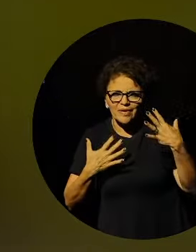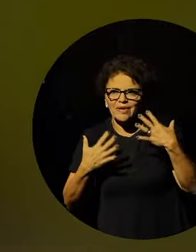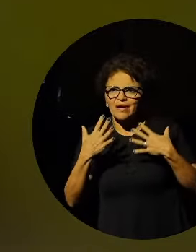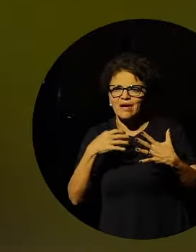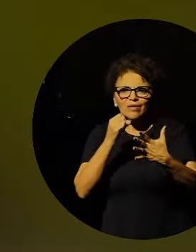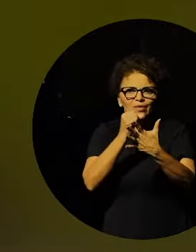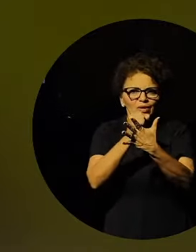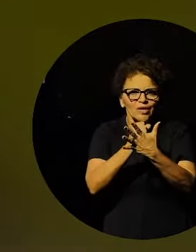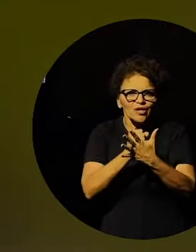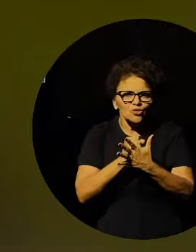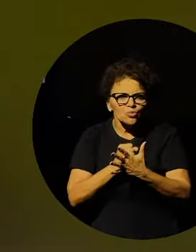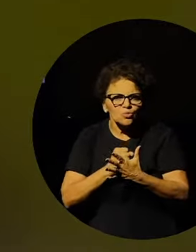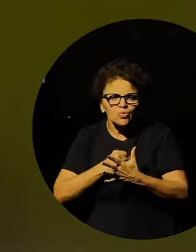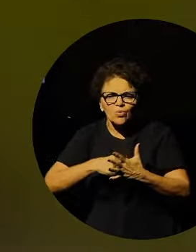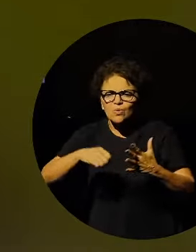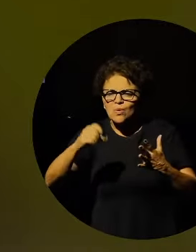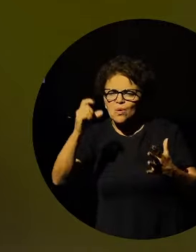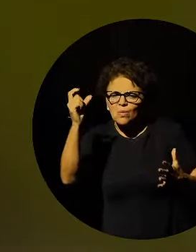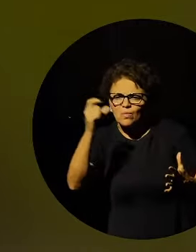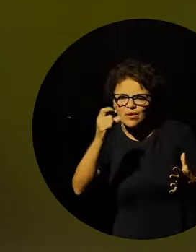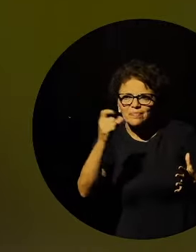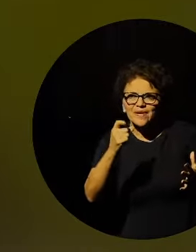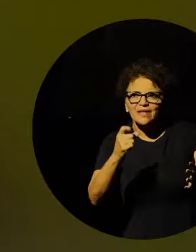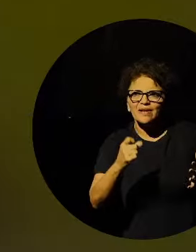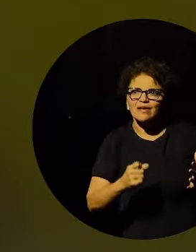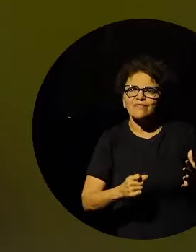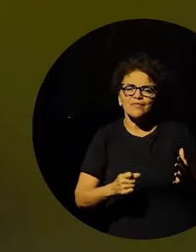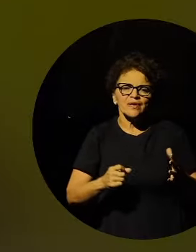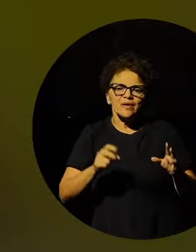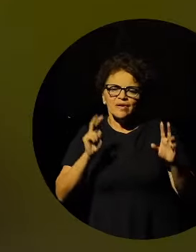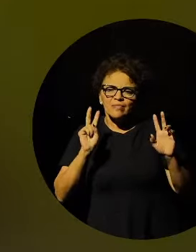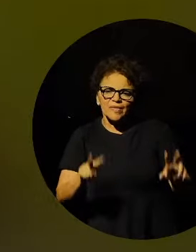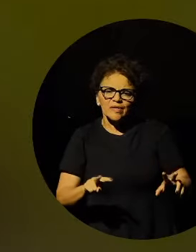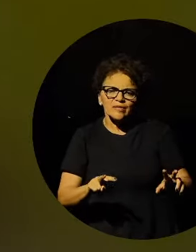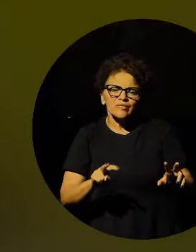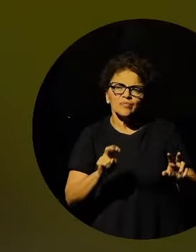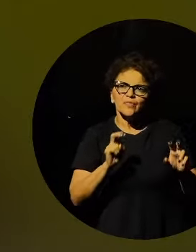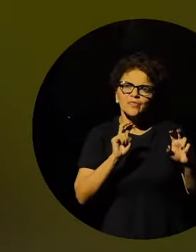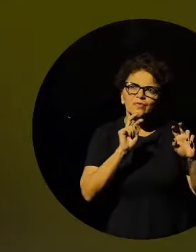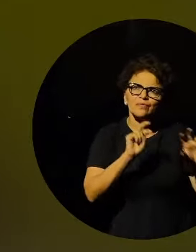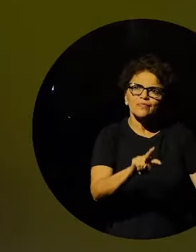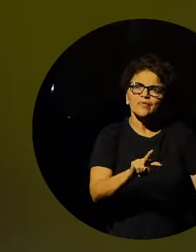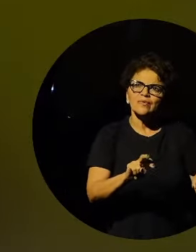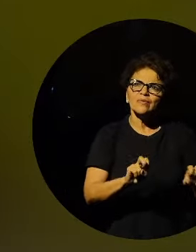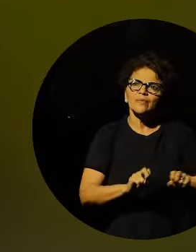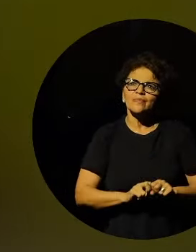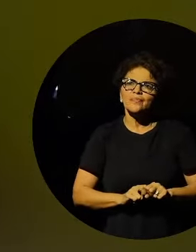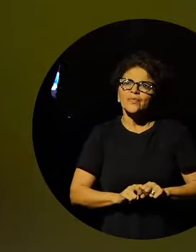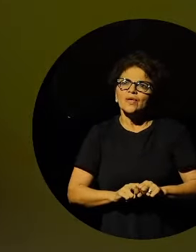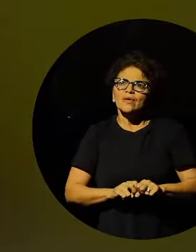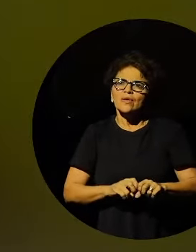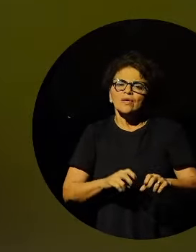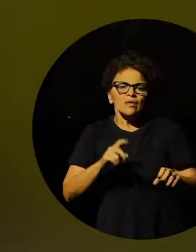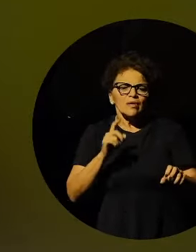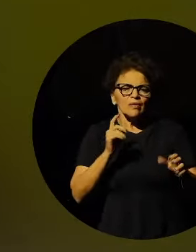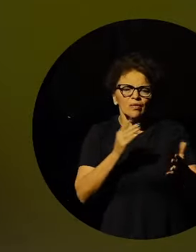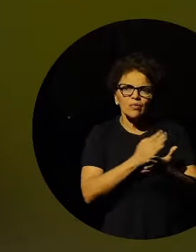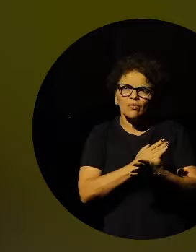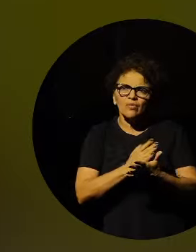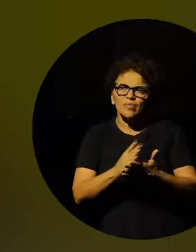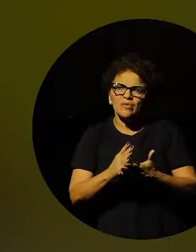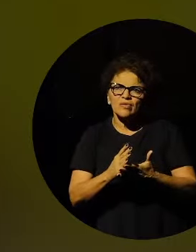que alimentou com a palavra, mesmo ele ouvindo a palavra desde a infância, mas o momento foi aquele que